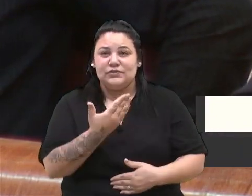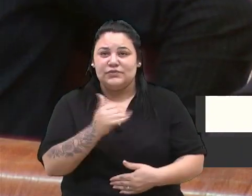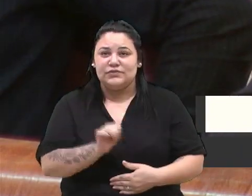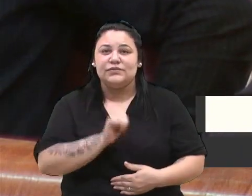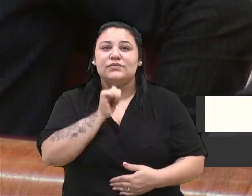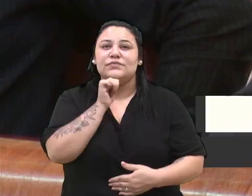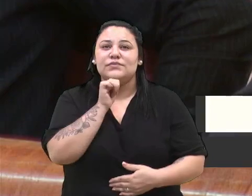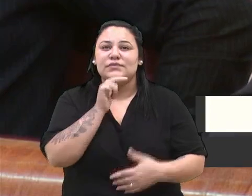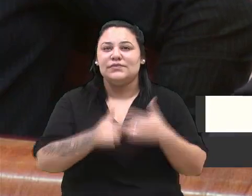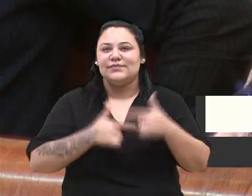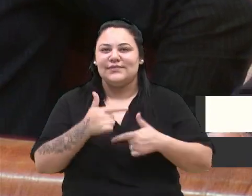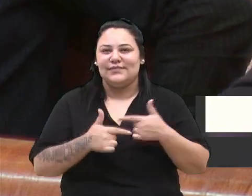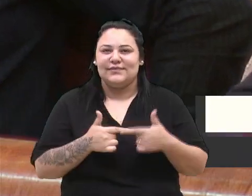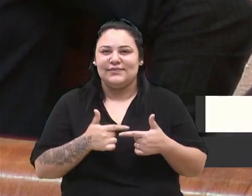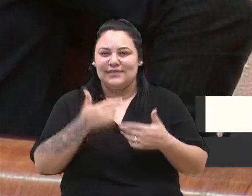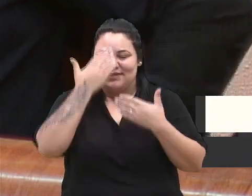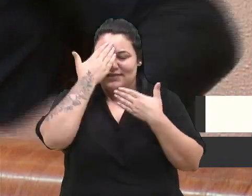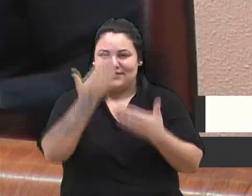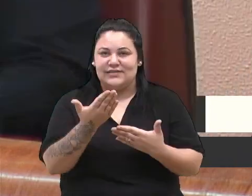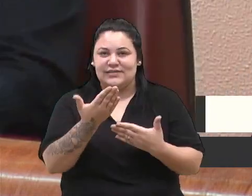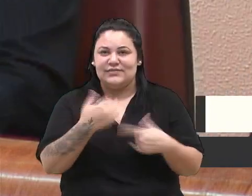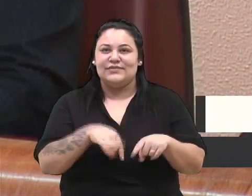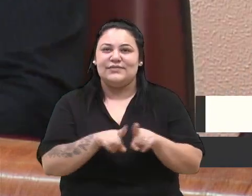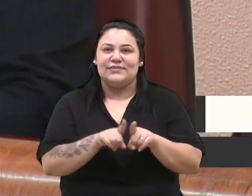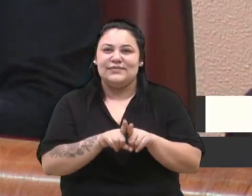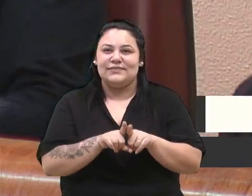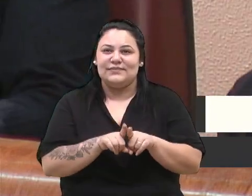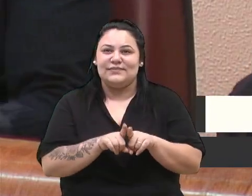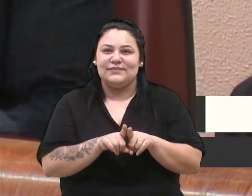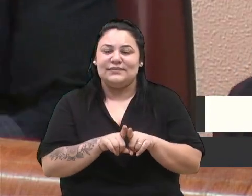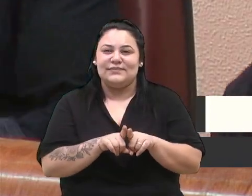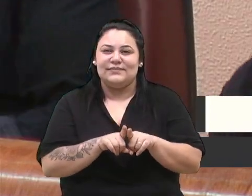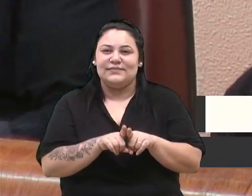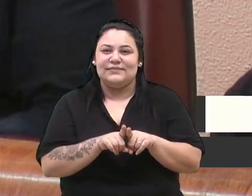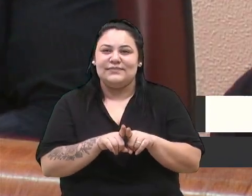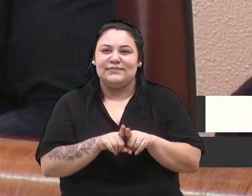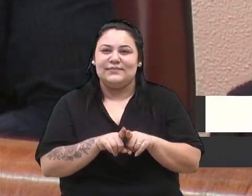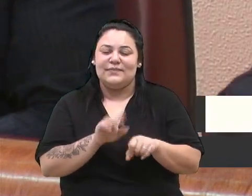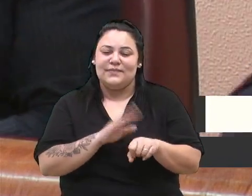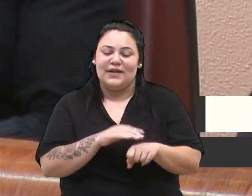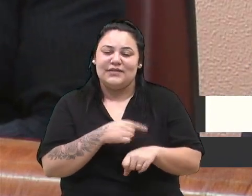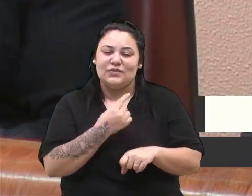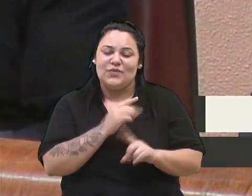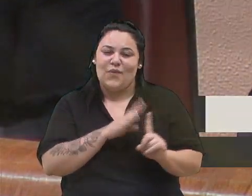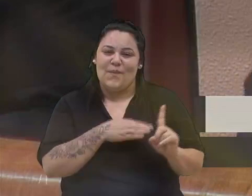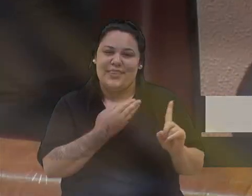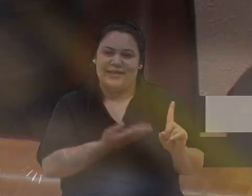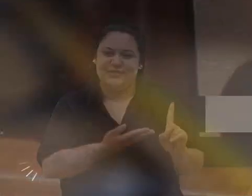trabalhos e agradecemos por mais esta homenagem.